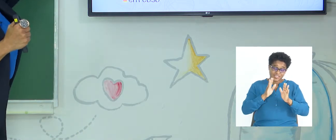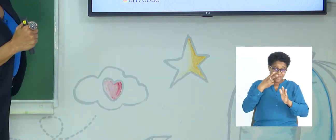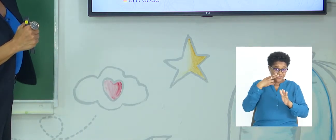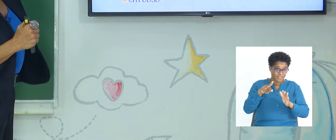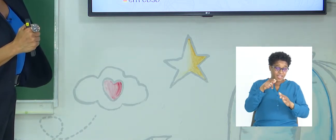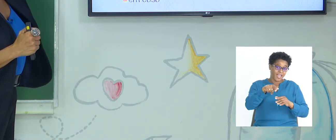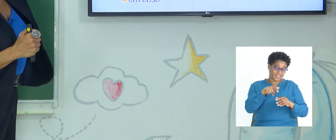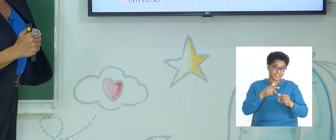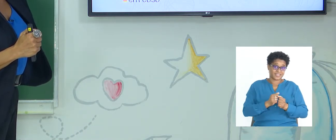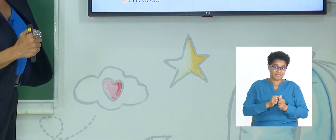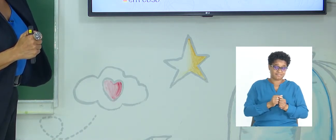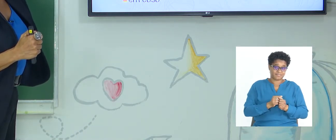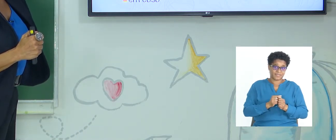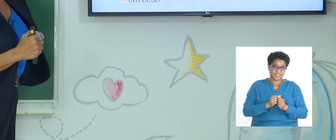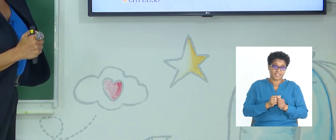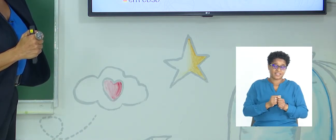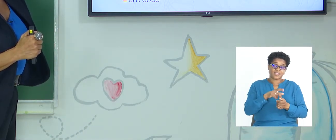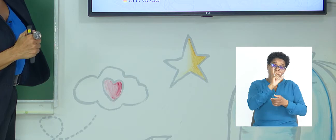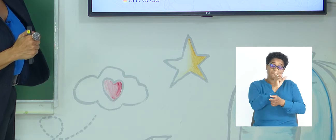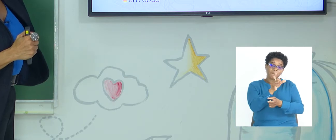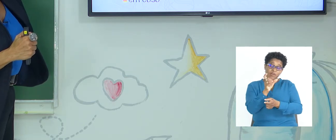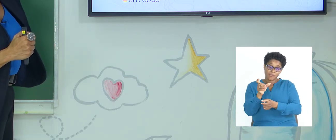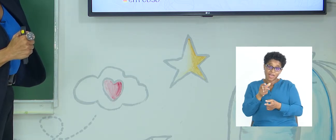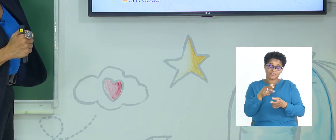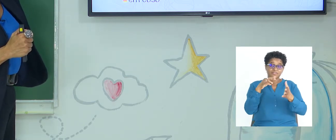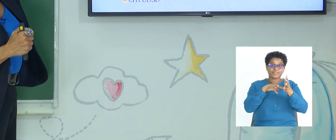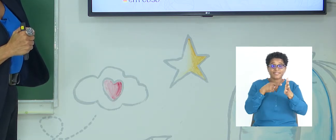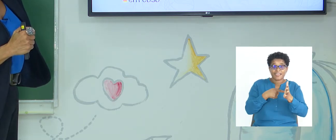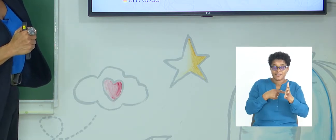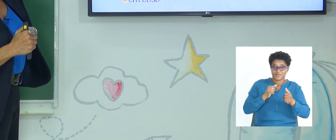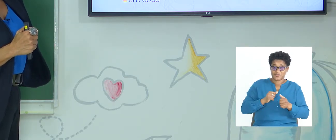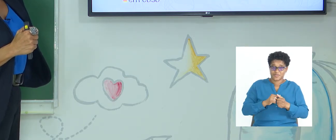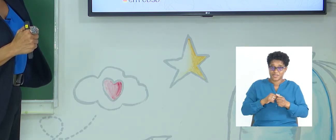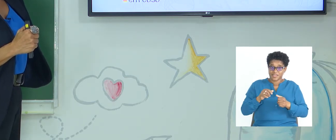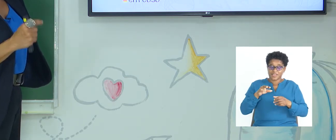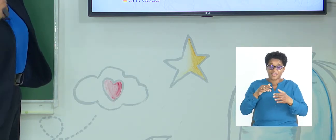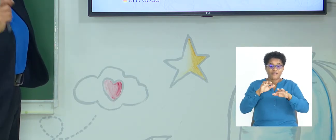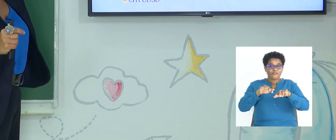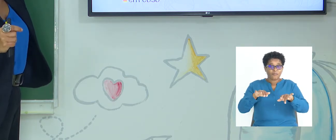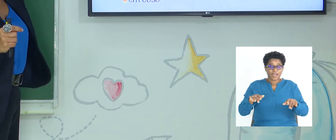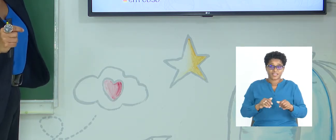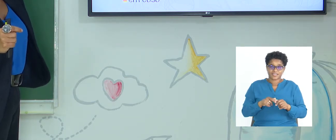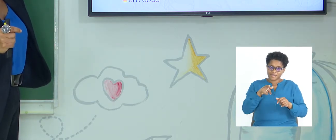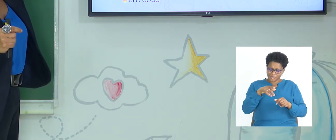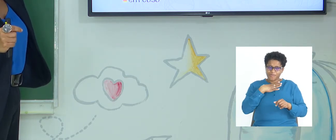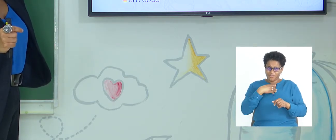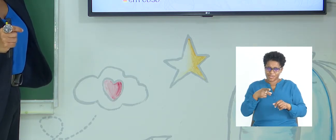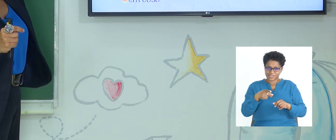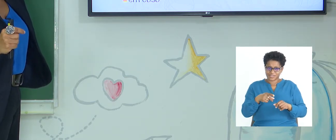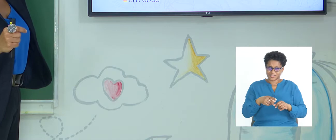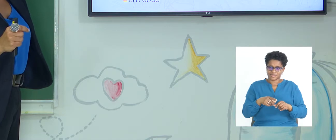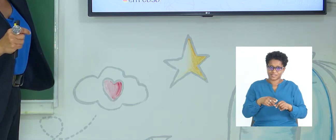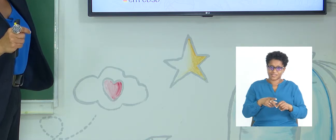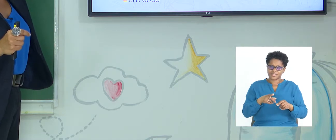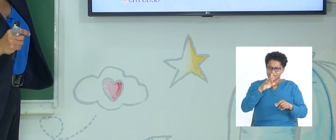Então vais encontrar essa linha de vocabulário técnico. Gostas de informática? O